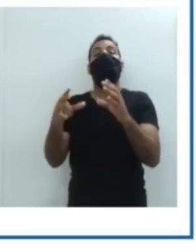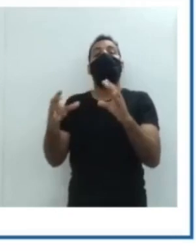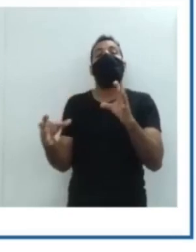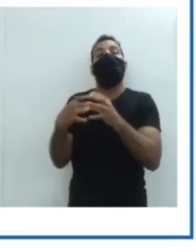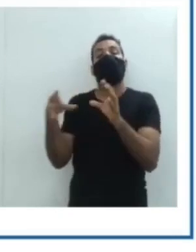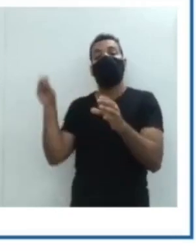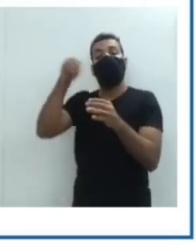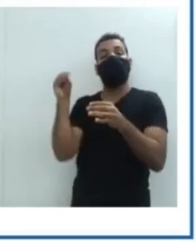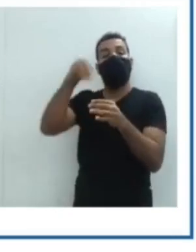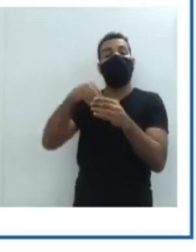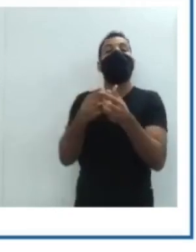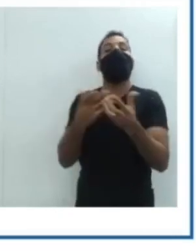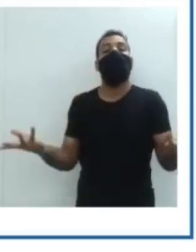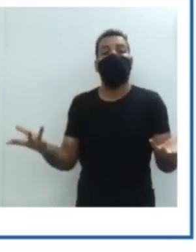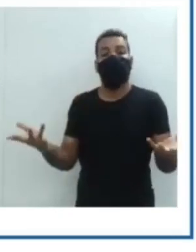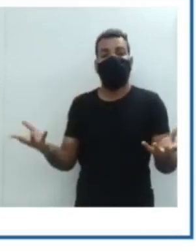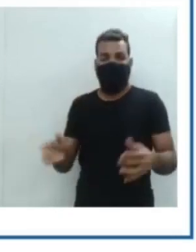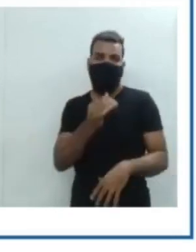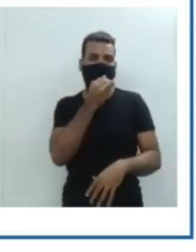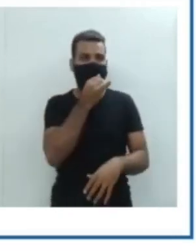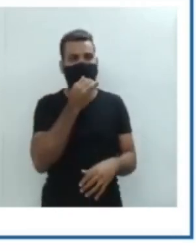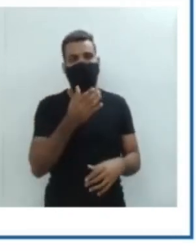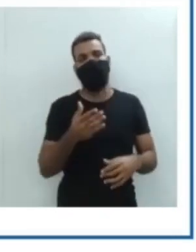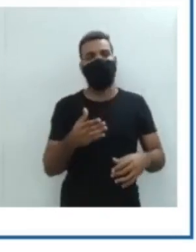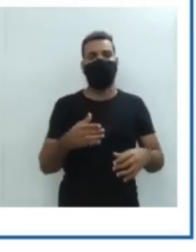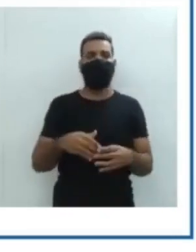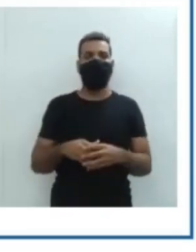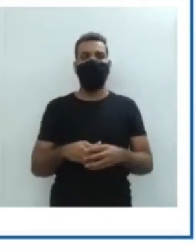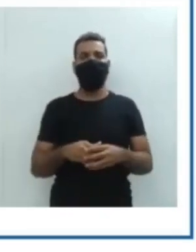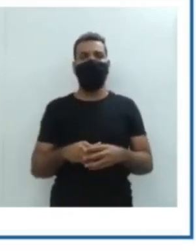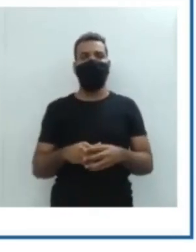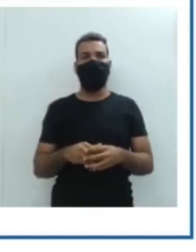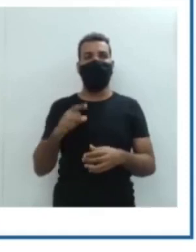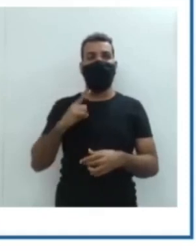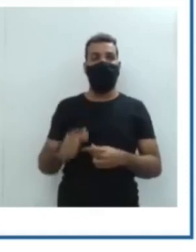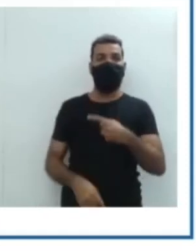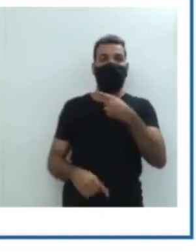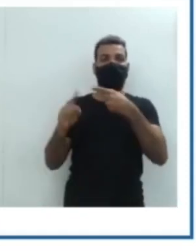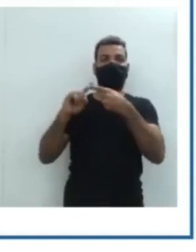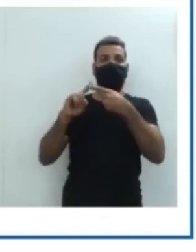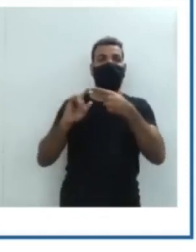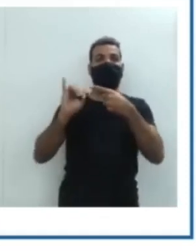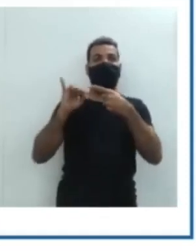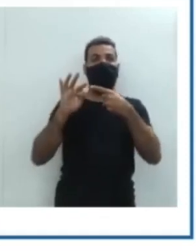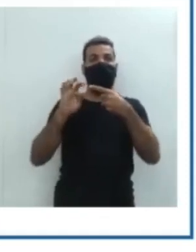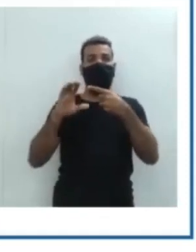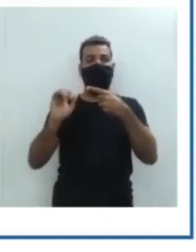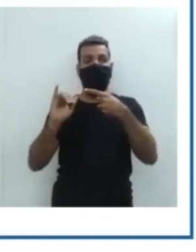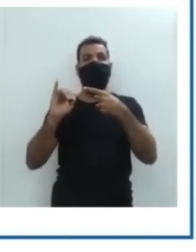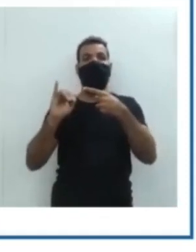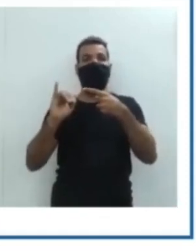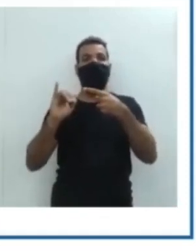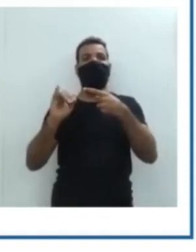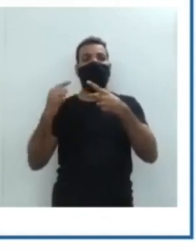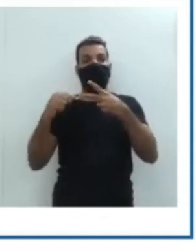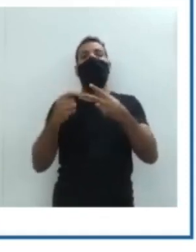implementar como temos no nosso exemplo é interface e pedido e dentro nós temos o nosso método